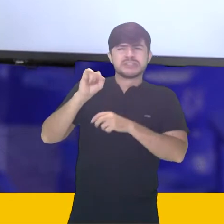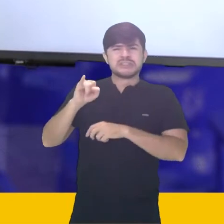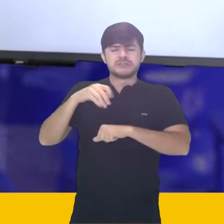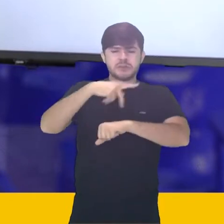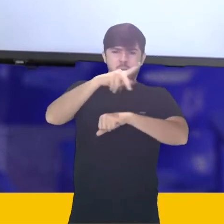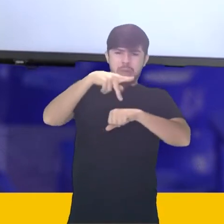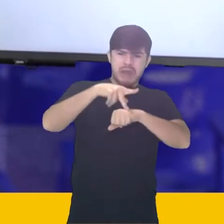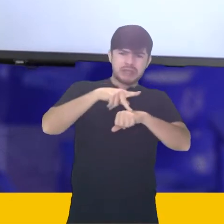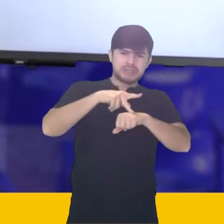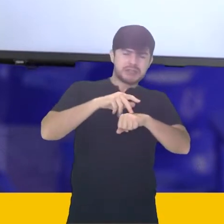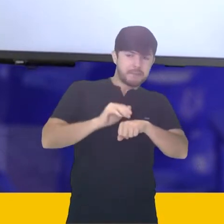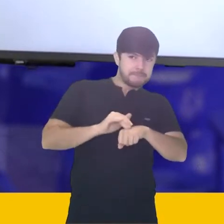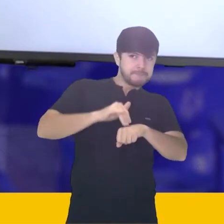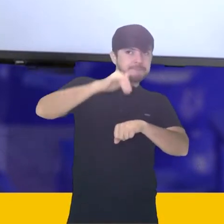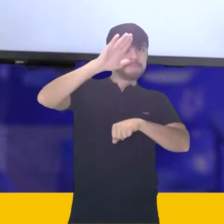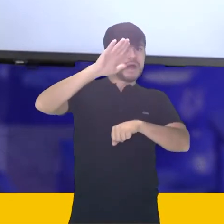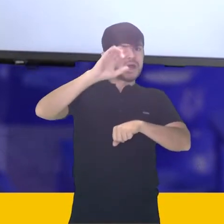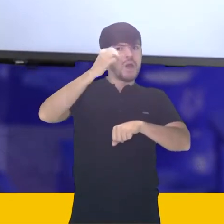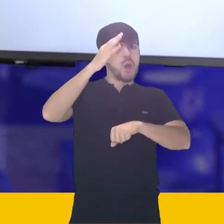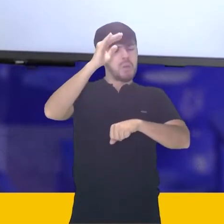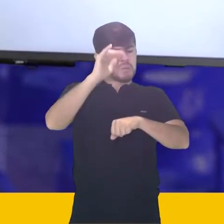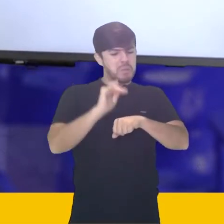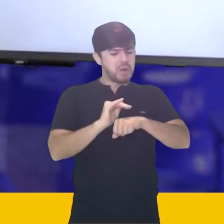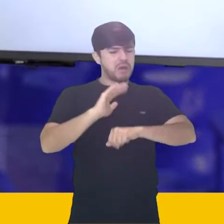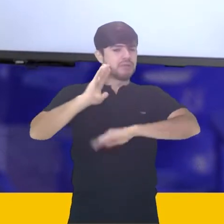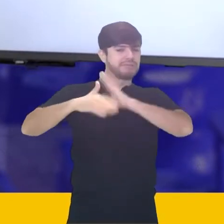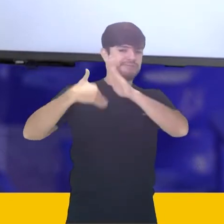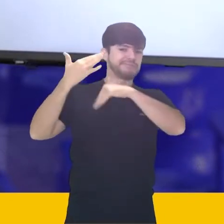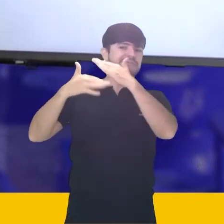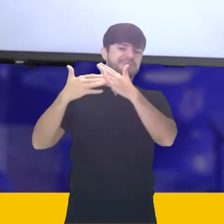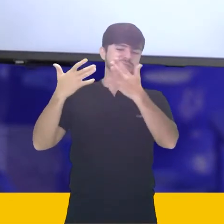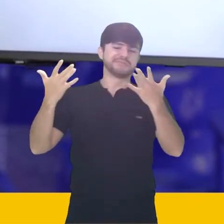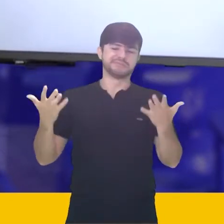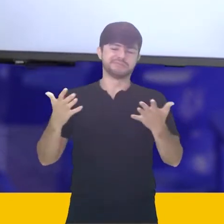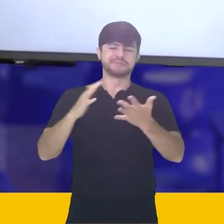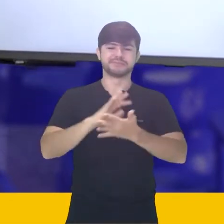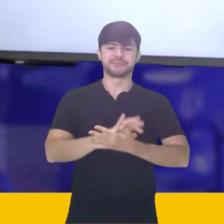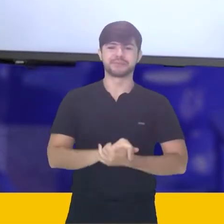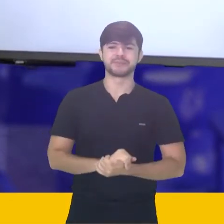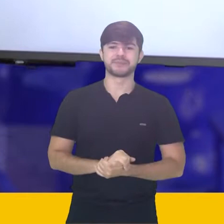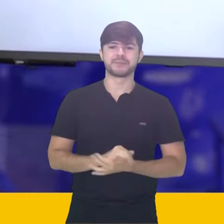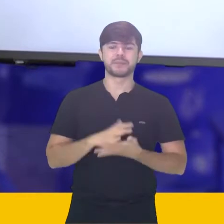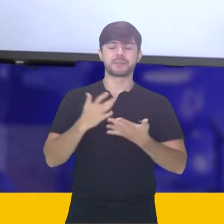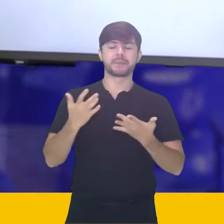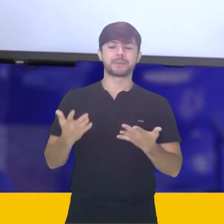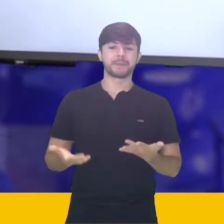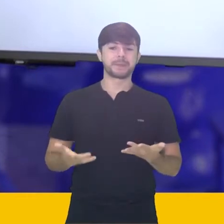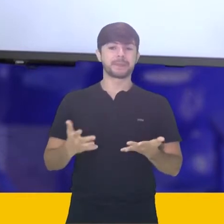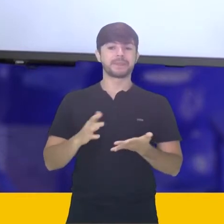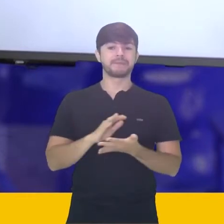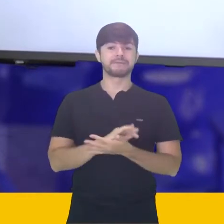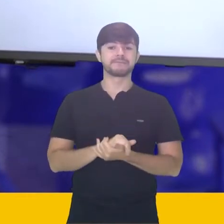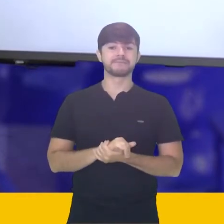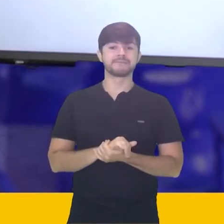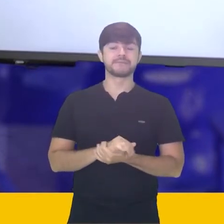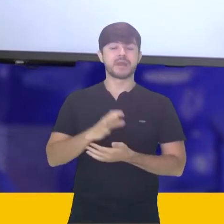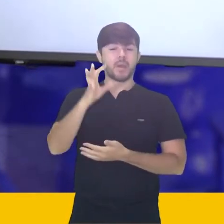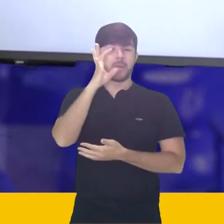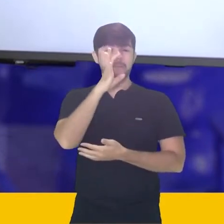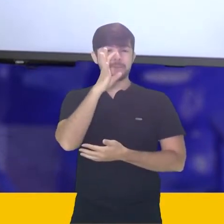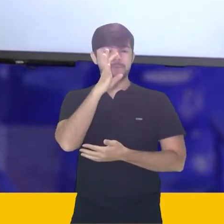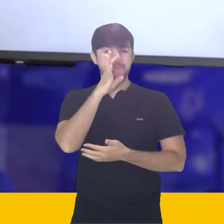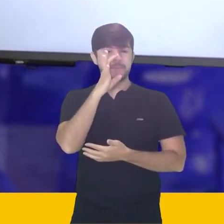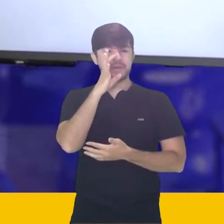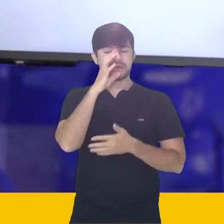menos desenvolvido, tá? De uma maneira bem simples assim. Então, ao observar,